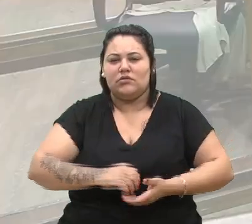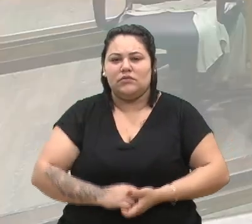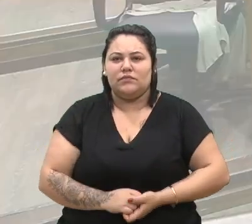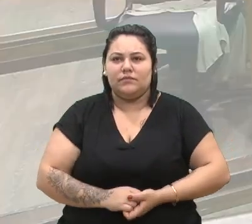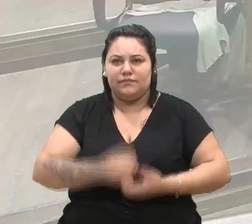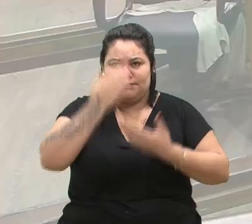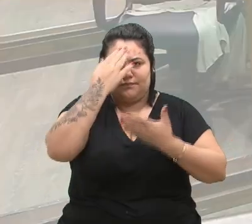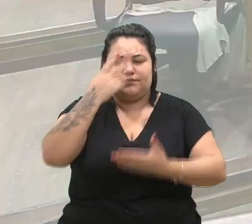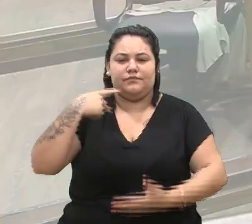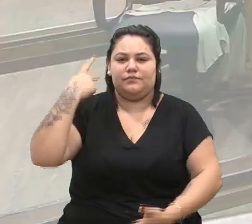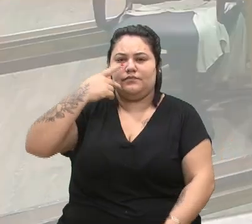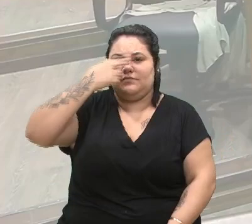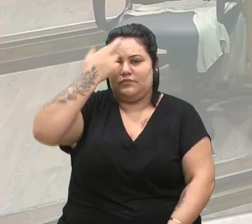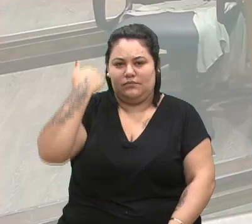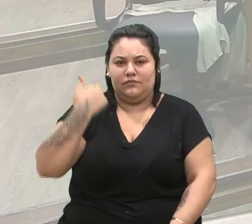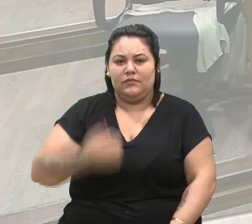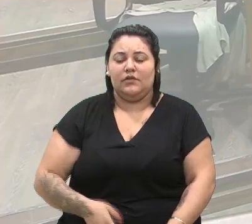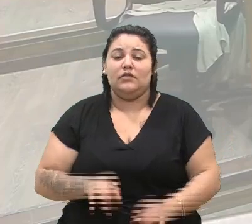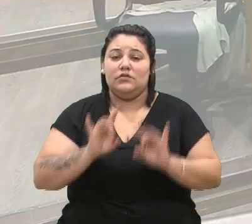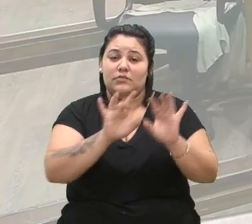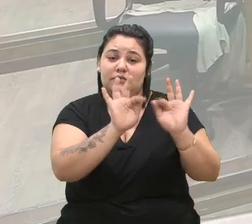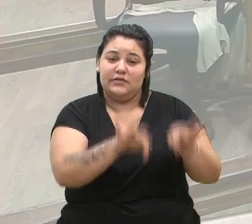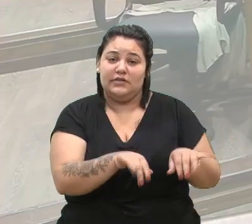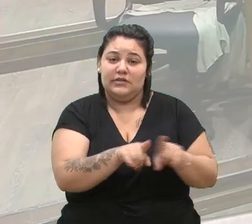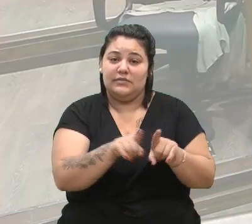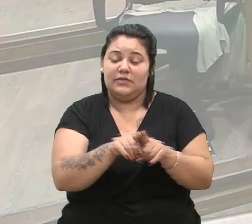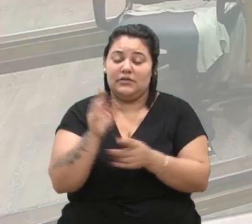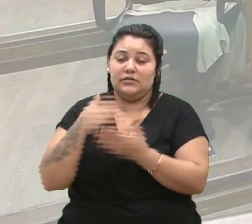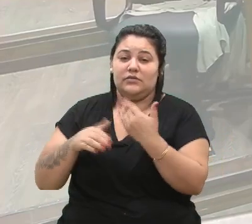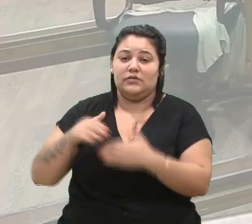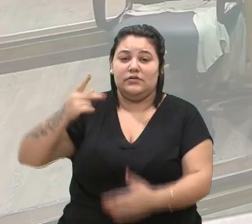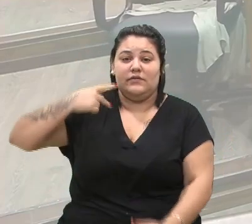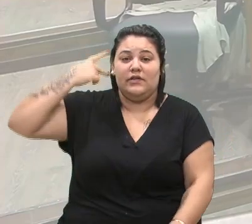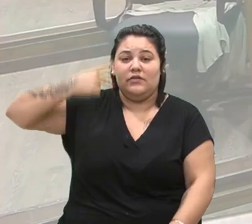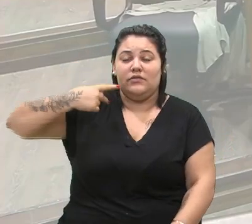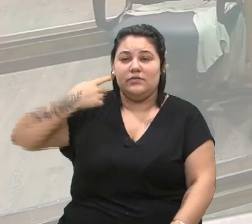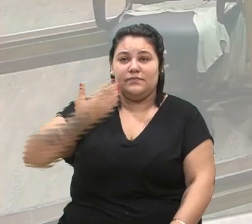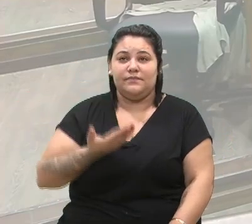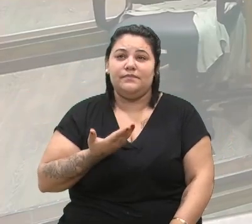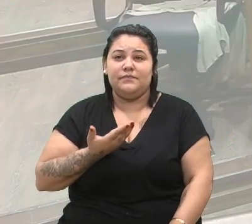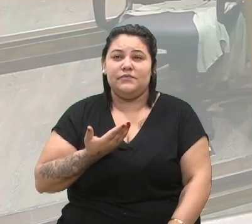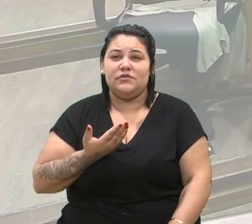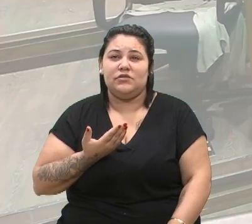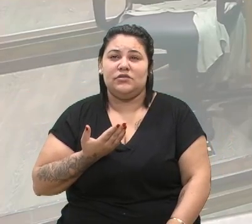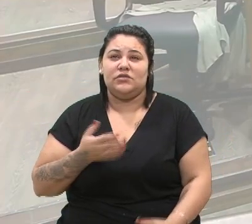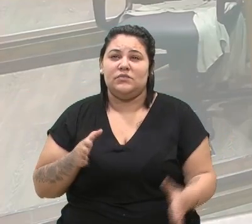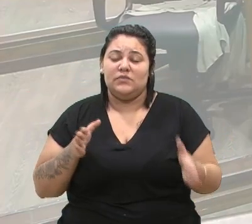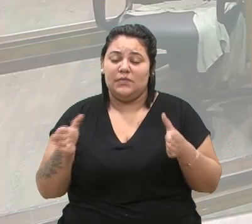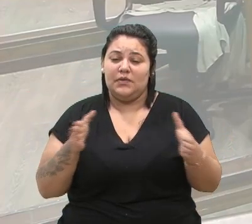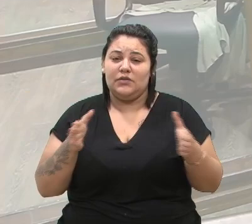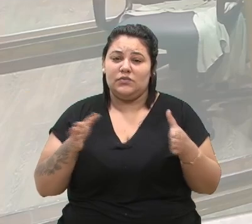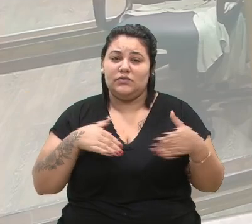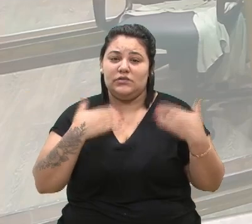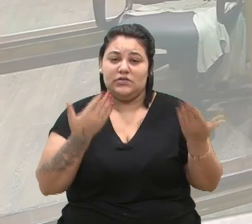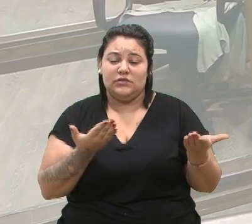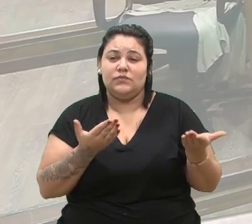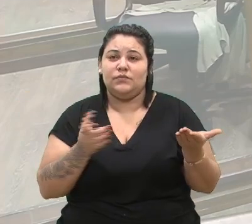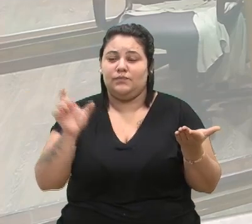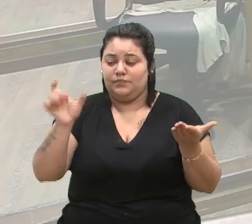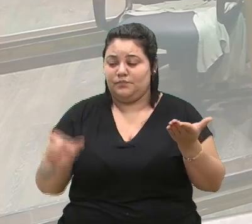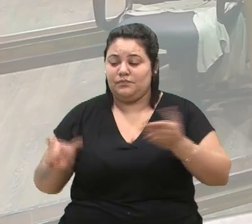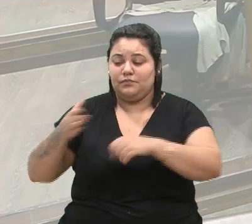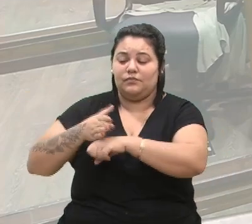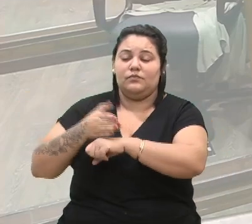vereador Rafael. E para concluir, senhora presidente, senhoras e senhores vereadores, a época do então candidato à presidência da República,